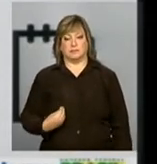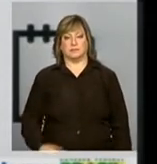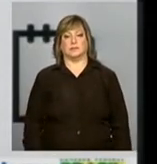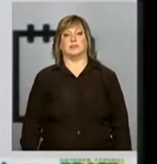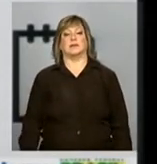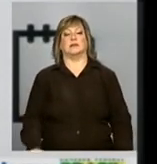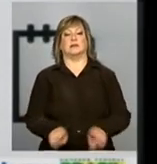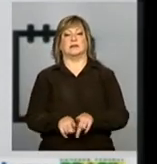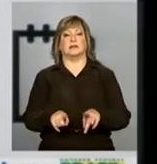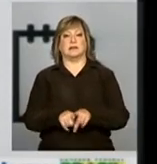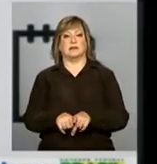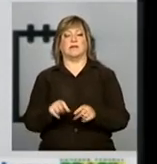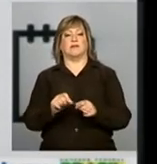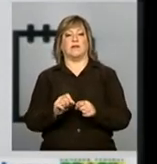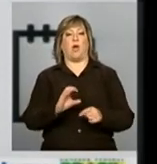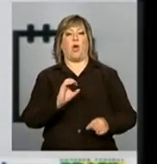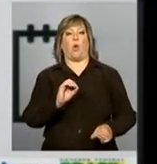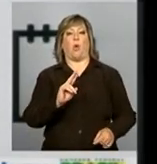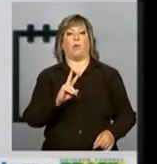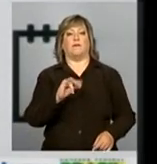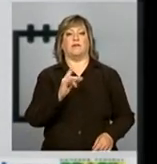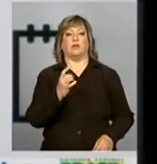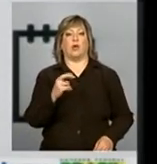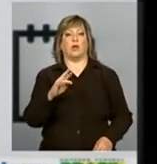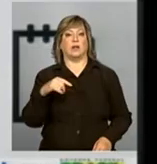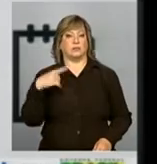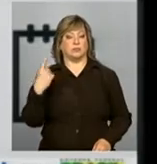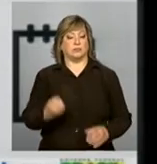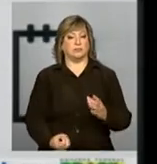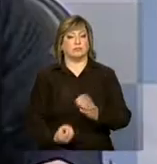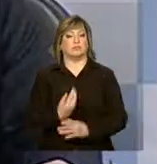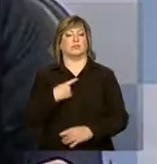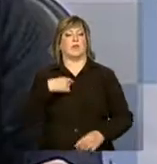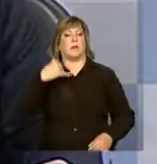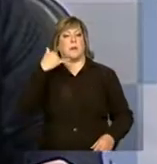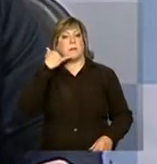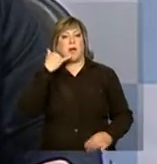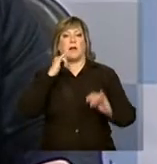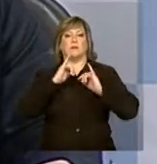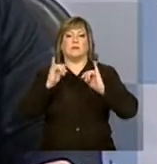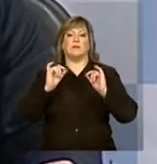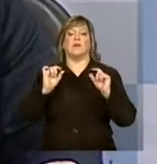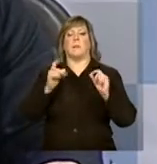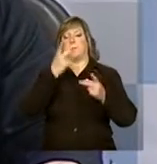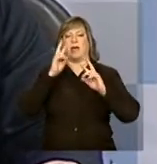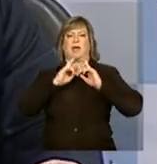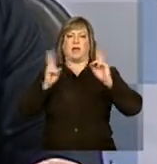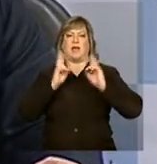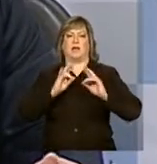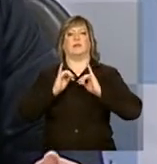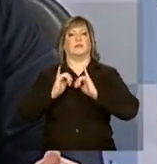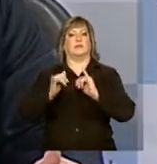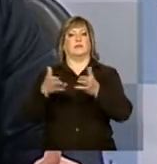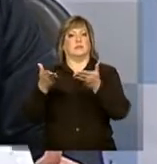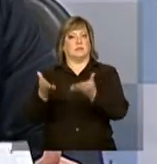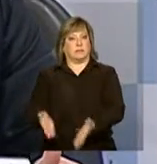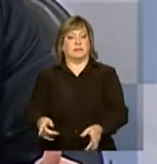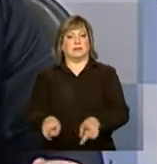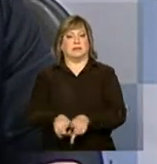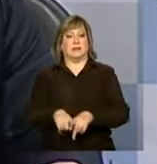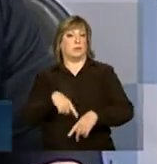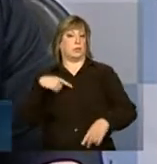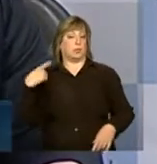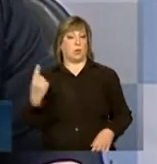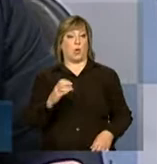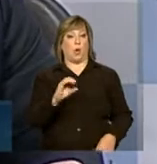A criação de ouvidorias pelas operadoras, agora em outubro, se encerrou o prazo para que todas as operadoras de maior porte,